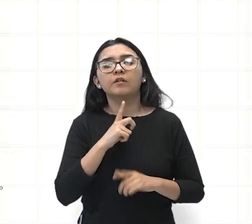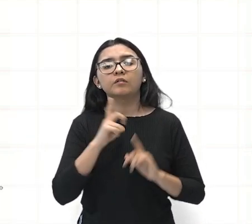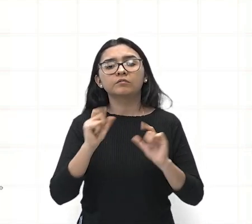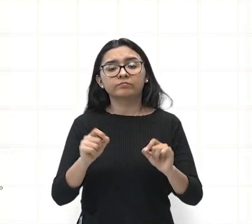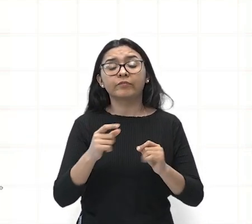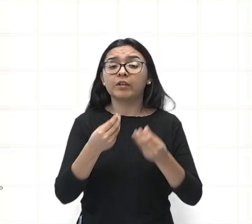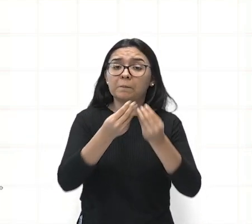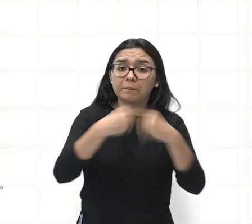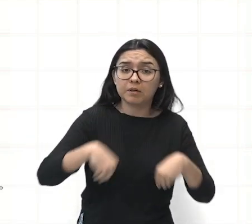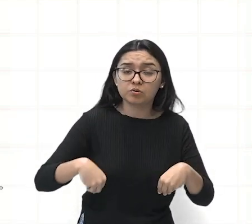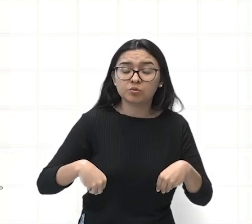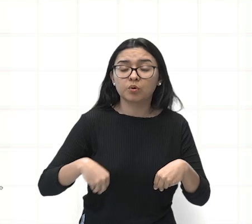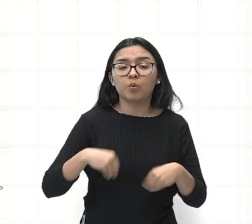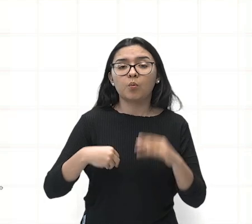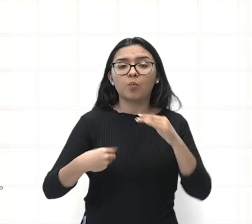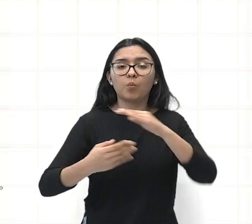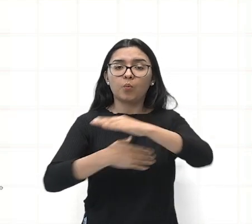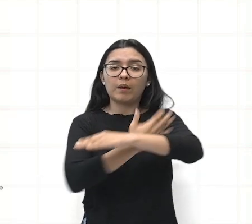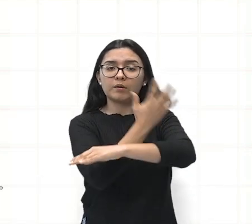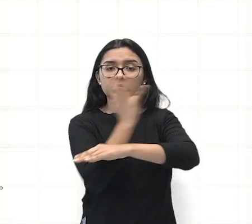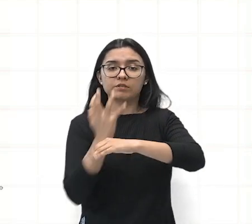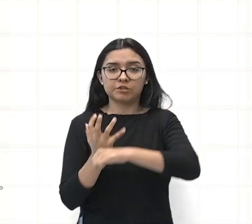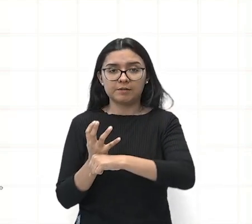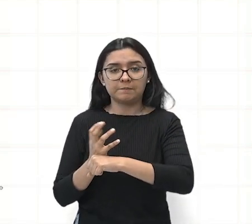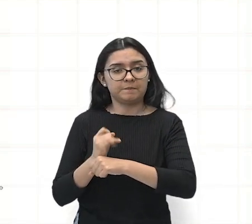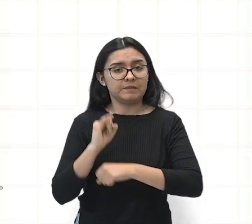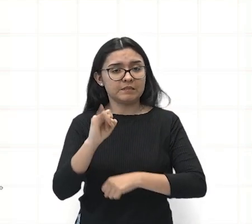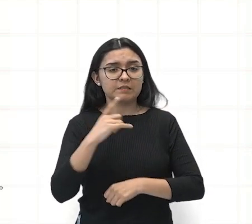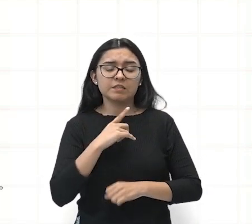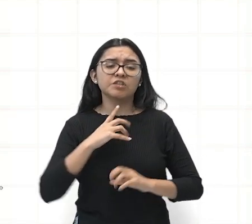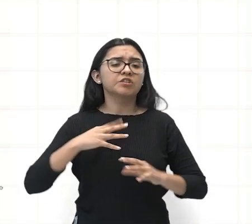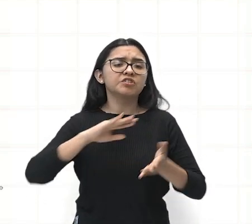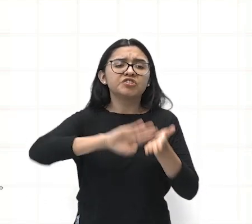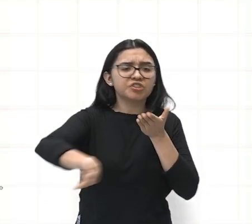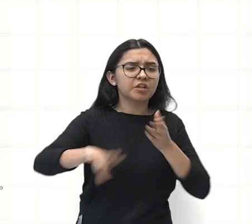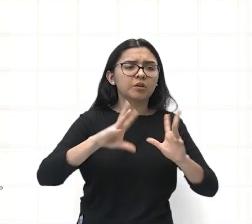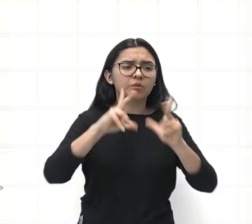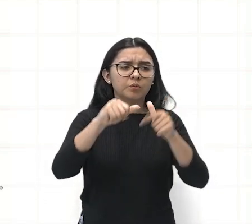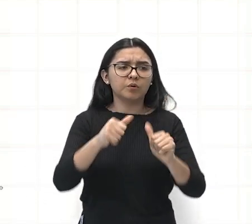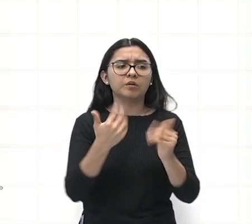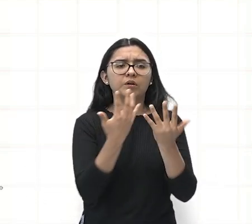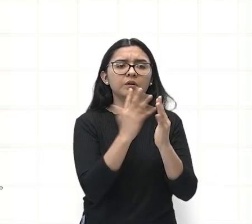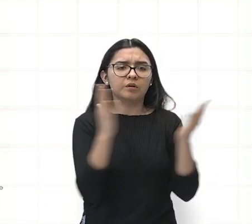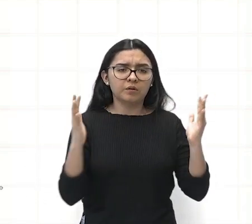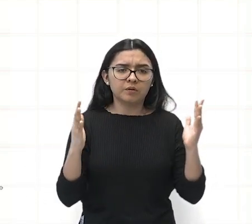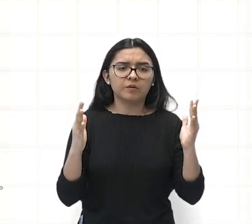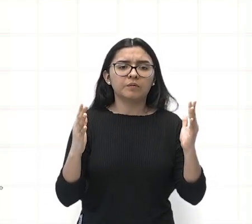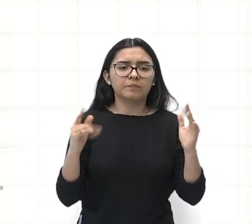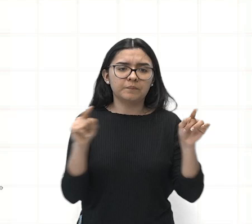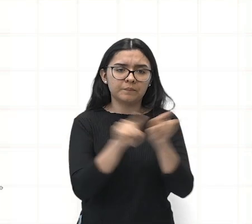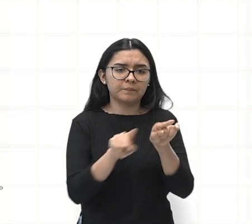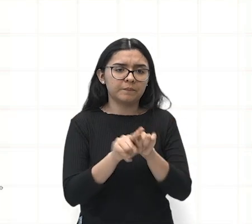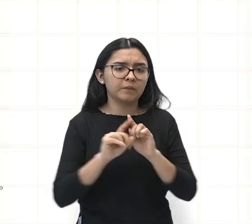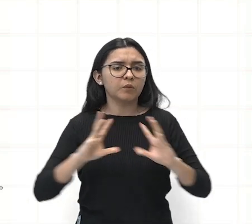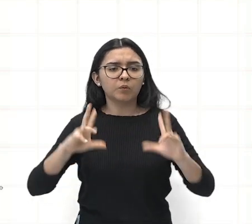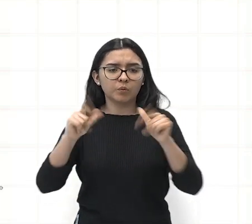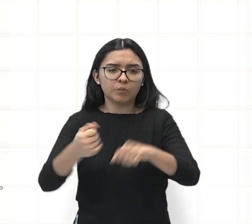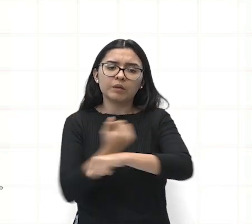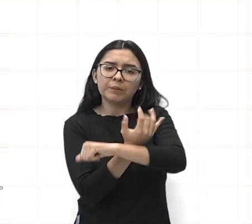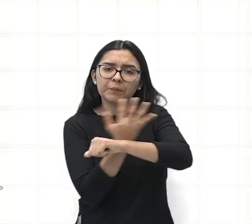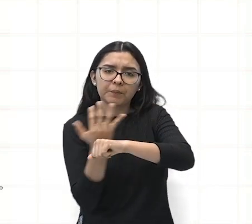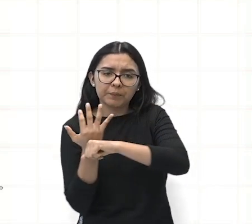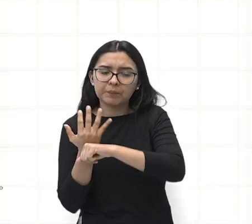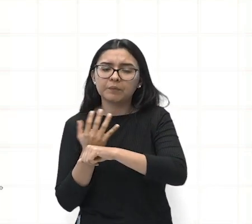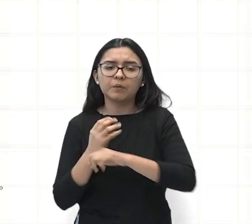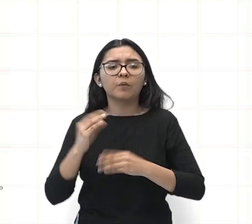em colapso esses ecossistemas. Se a gente tira toda essa vegetação, tudo que é verdura, tudo que é gramínea, como é que esses